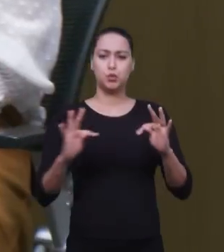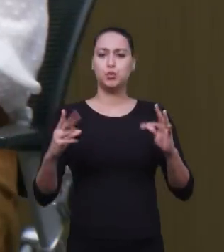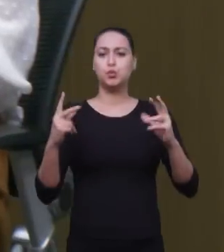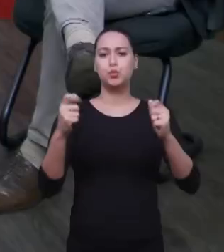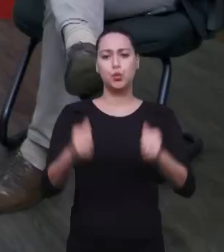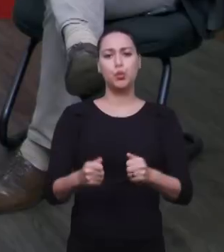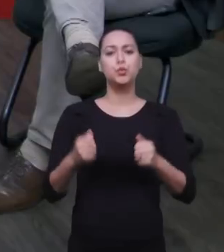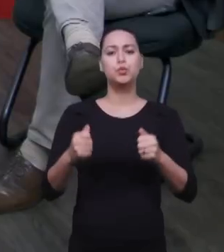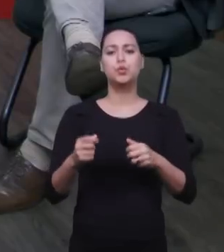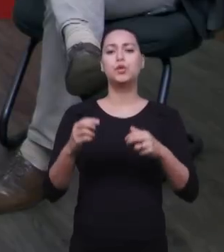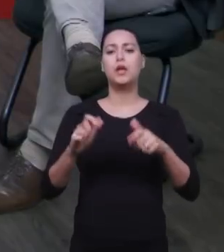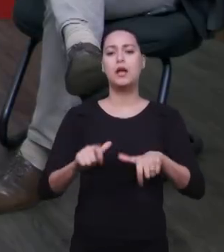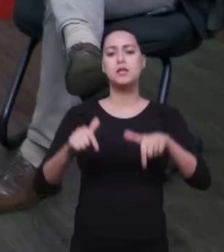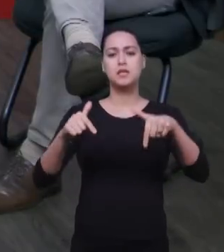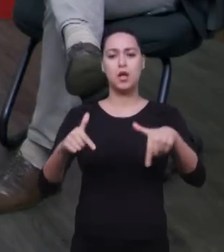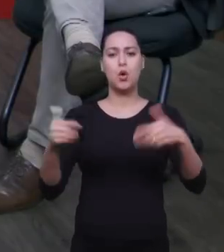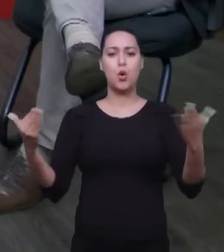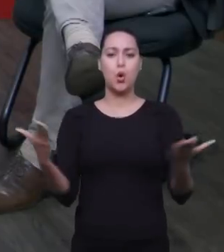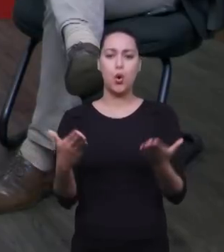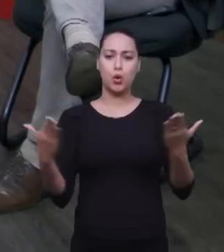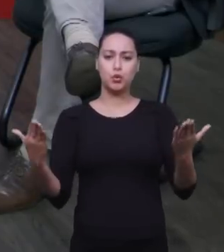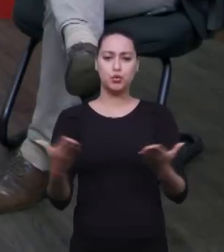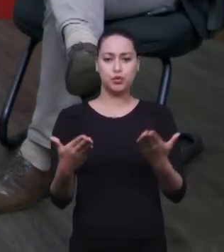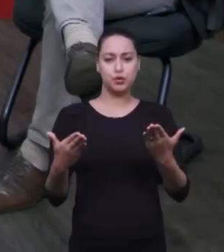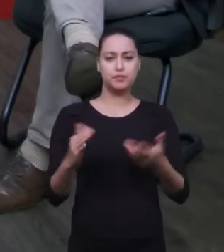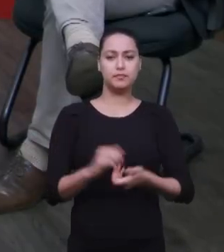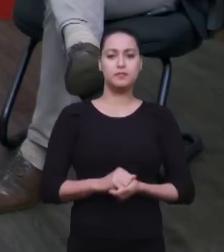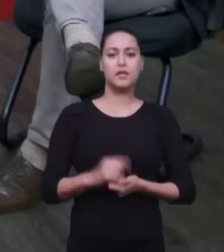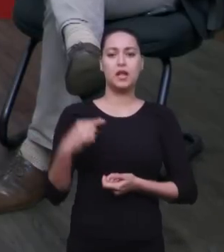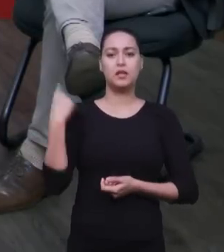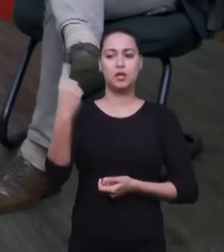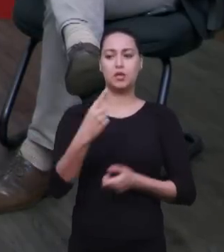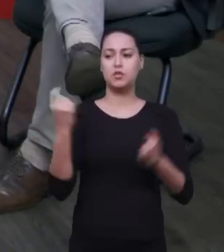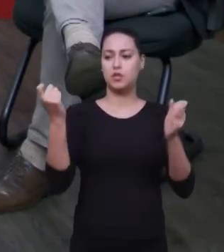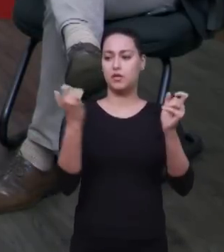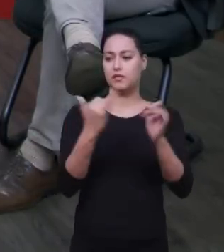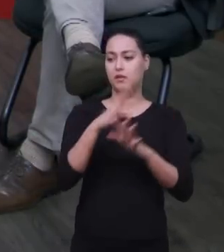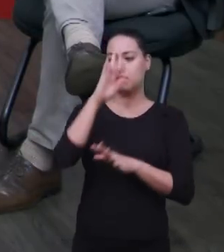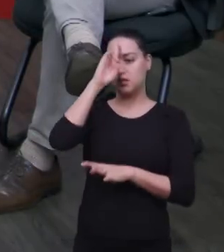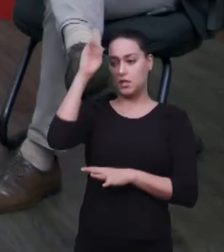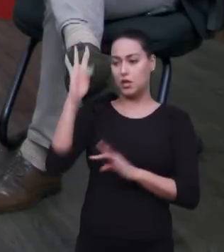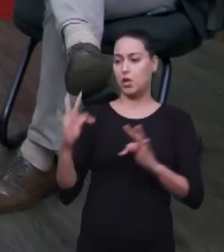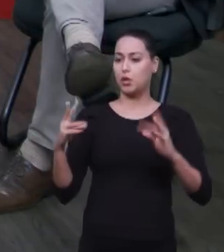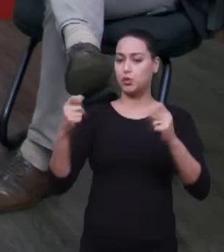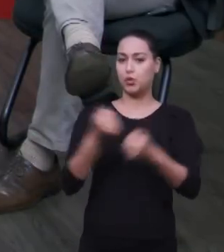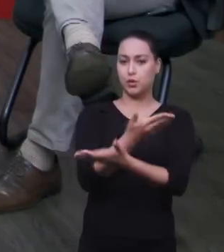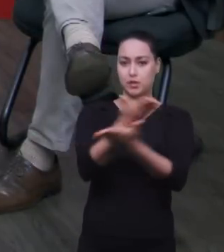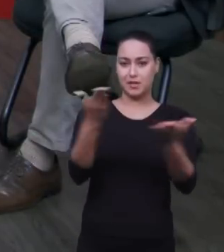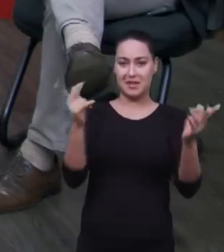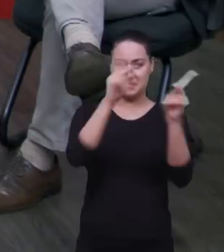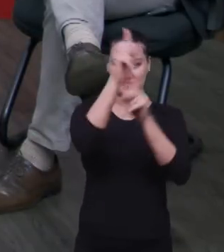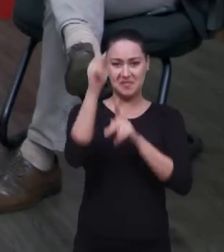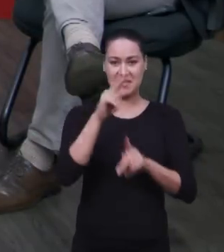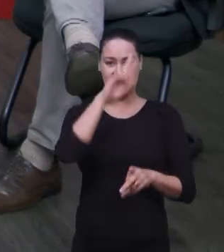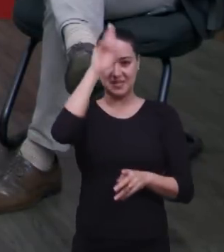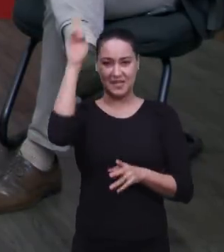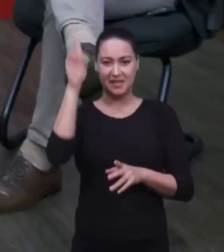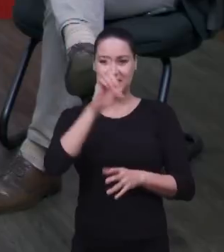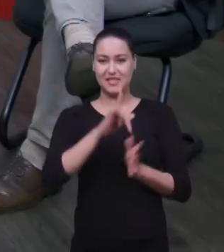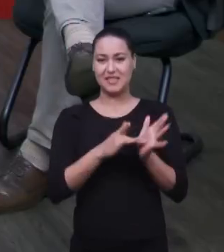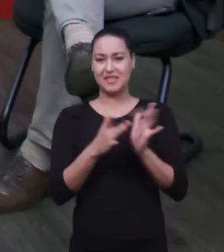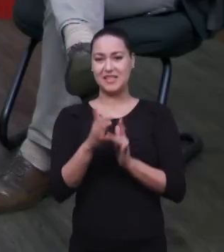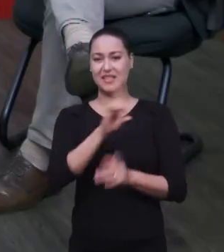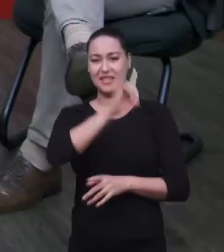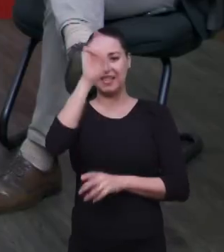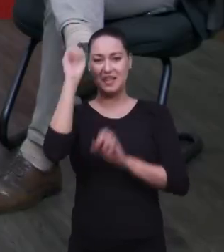fazer tudo aquilo que foi feito aqui hoje e estão conosco aqui. E nós glorificamos o Senhor, a todos vocês, a paz do Senhor